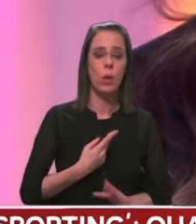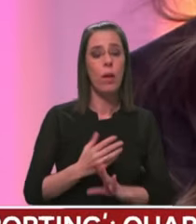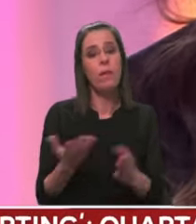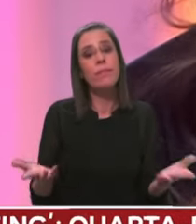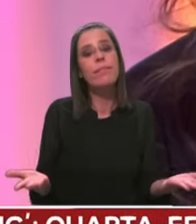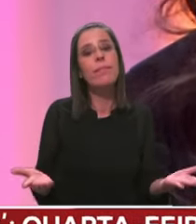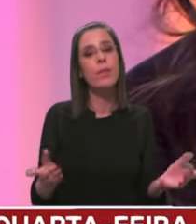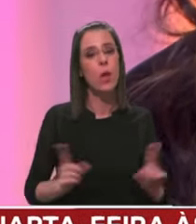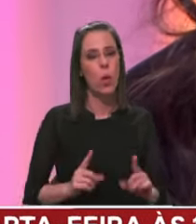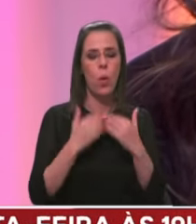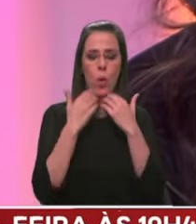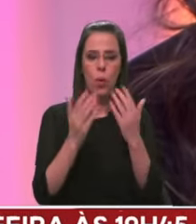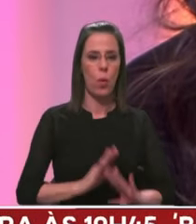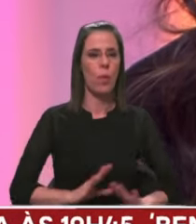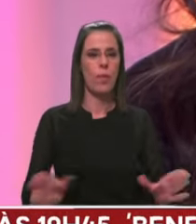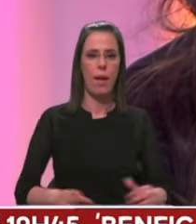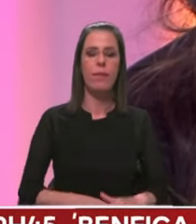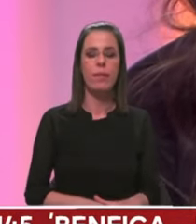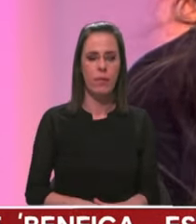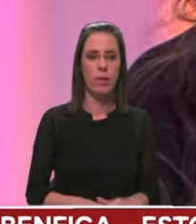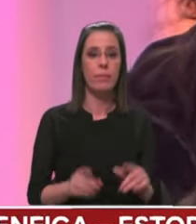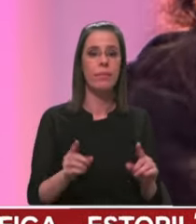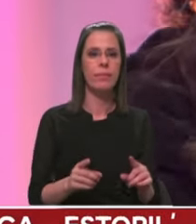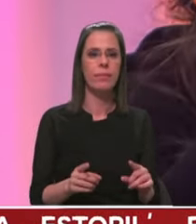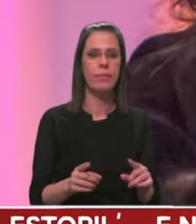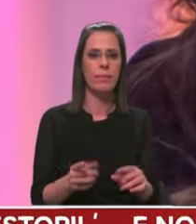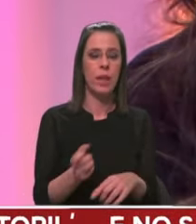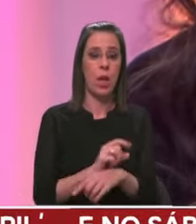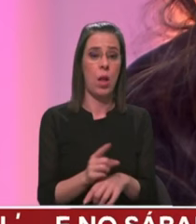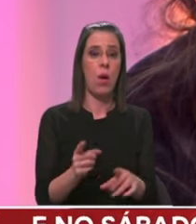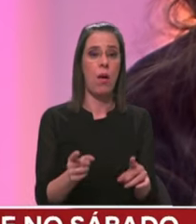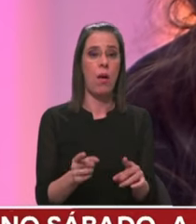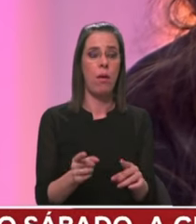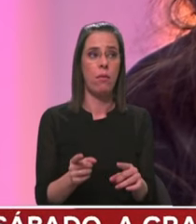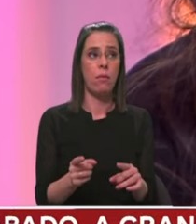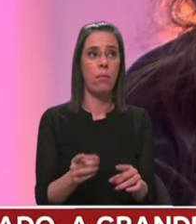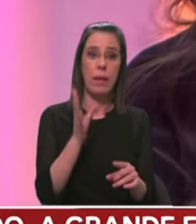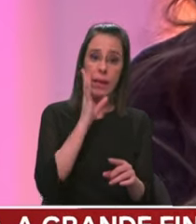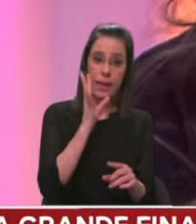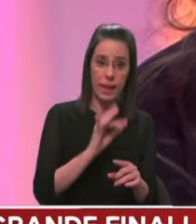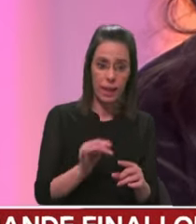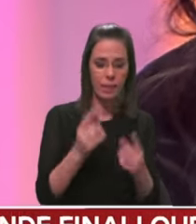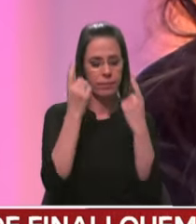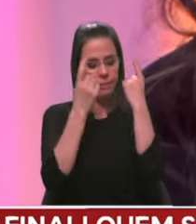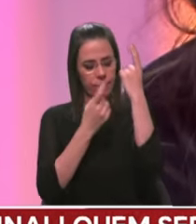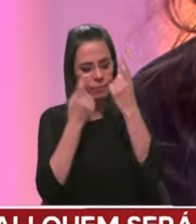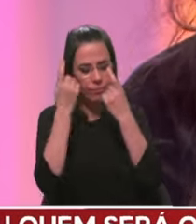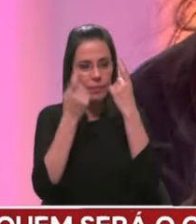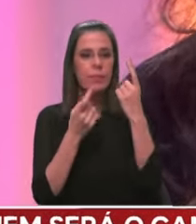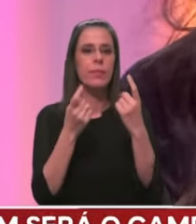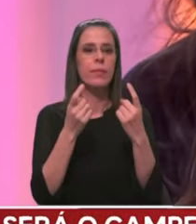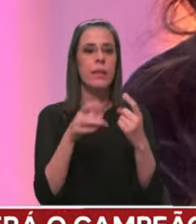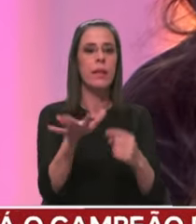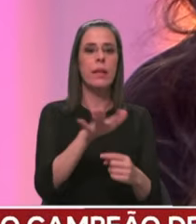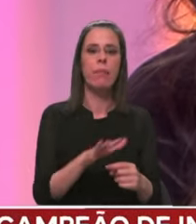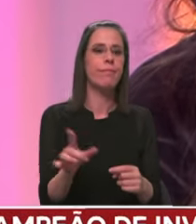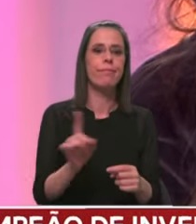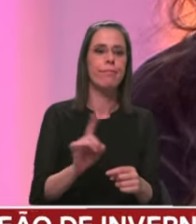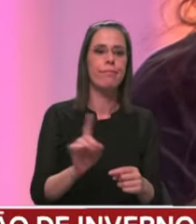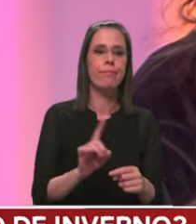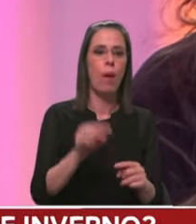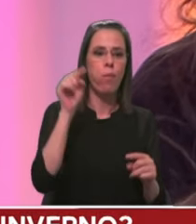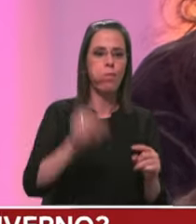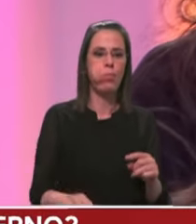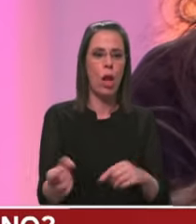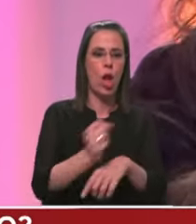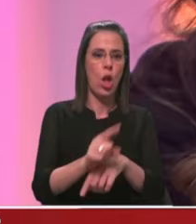dois não dava certo, porque ele fazia logo, em vez de tentar refletir sobre a situação,